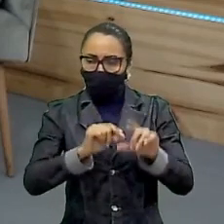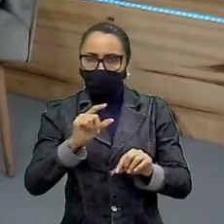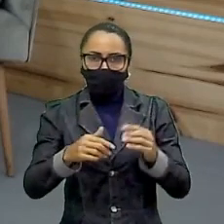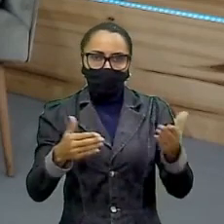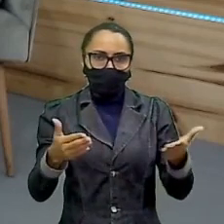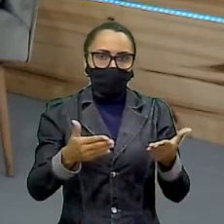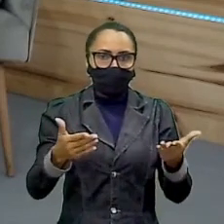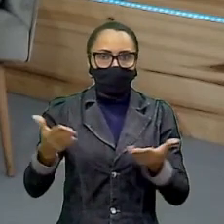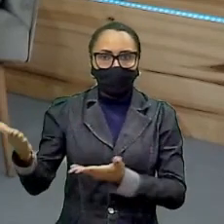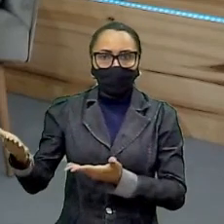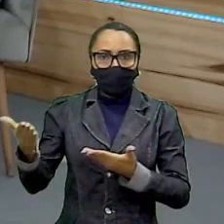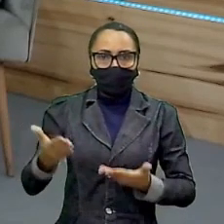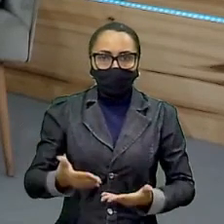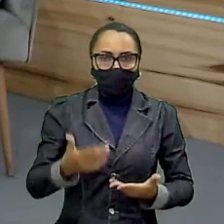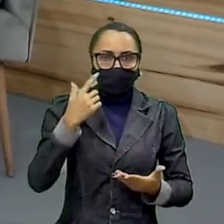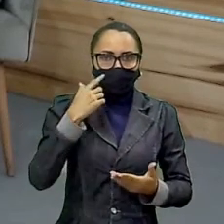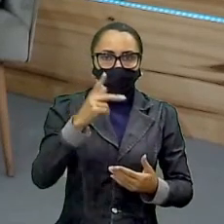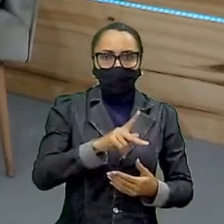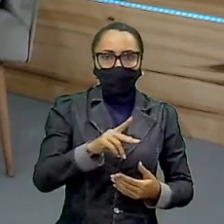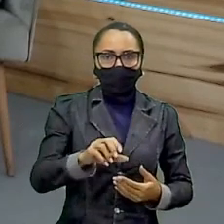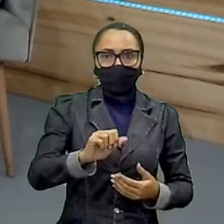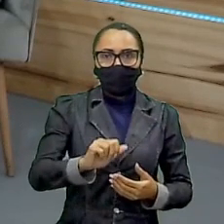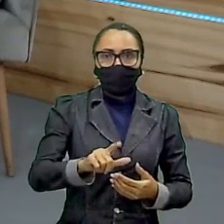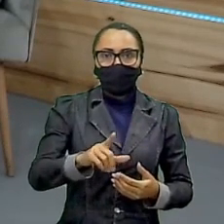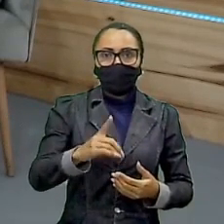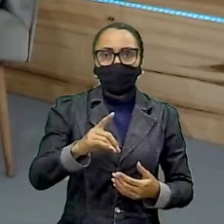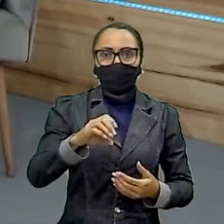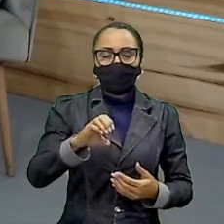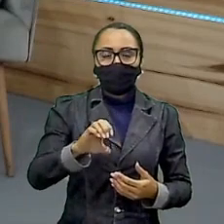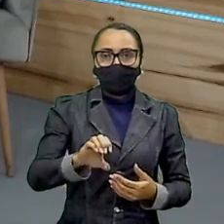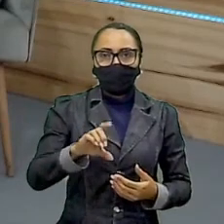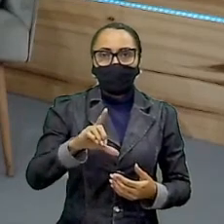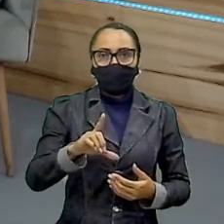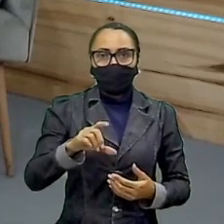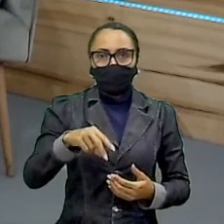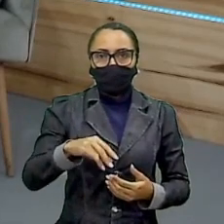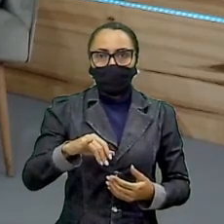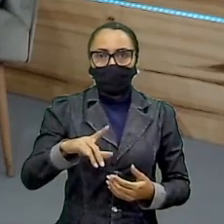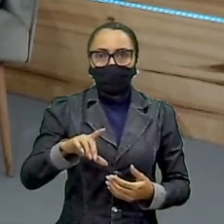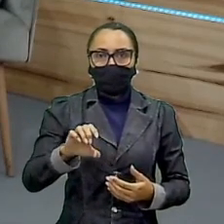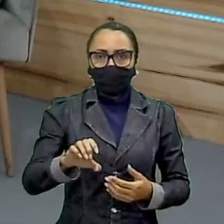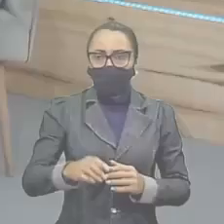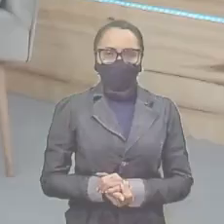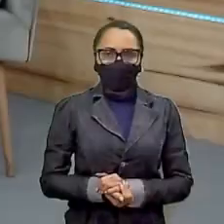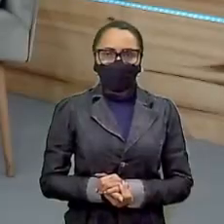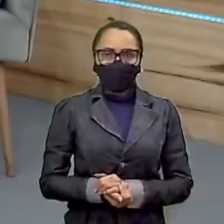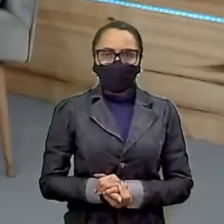eu convido a professora Aldenile Marinho para vir aqui fazer as perguntas.